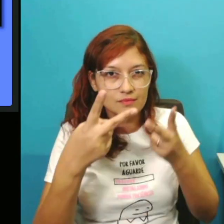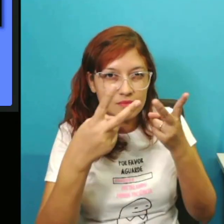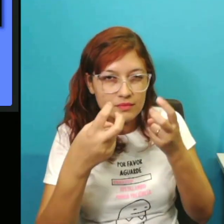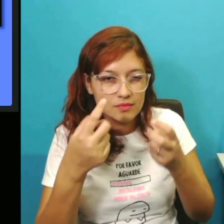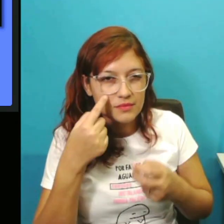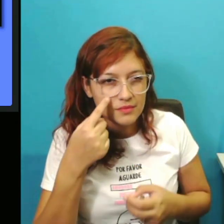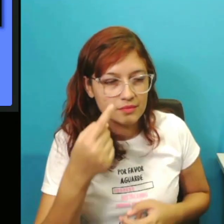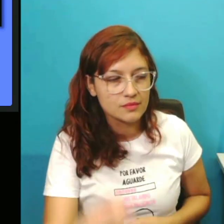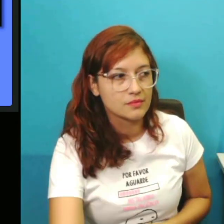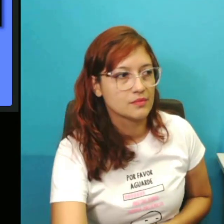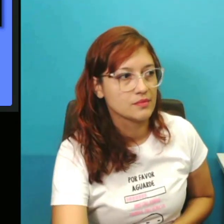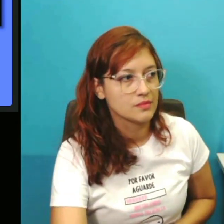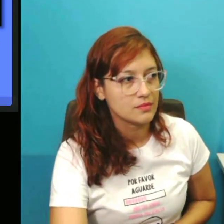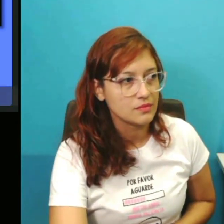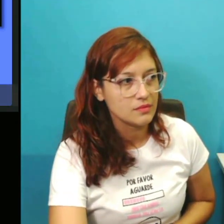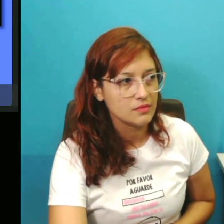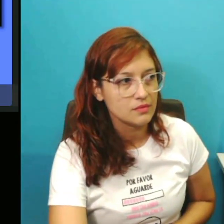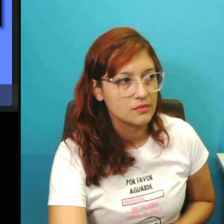Então,